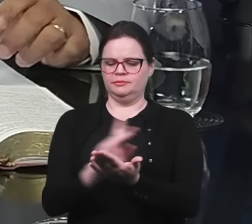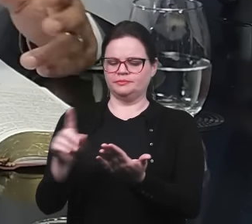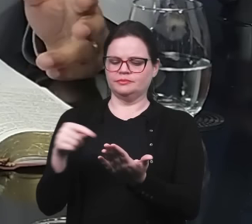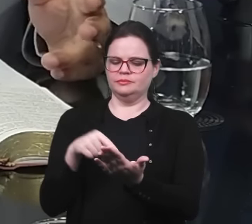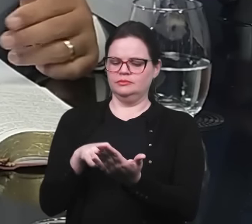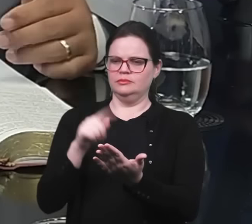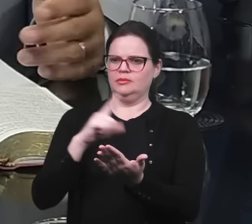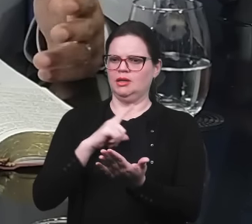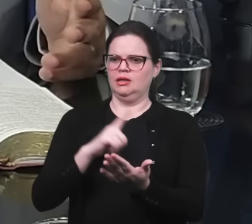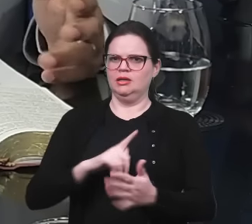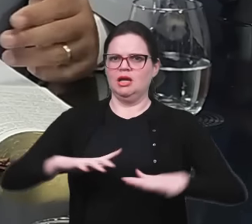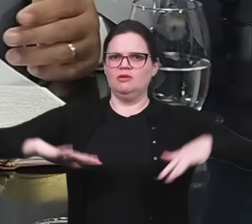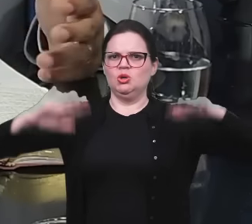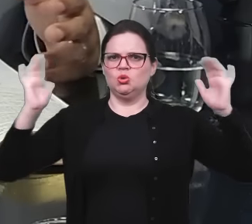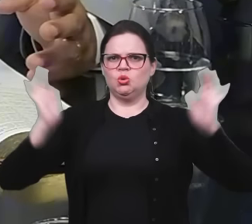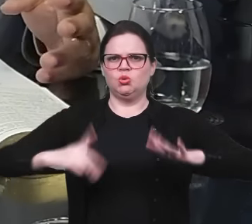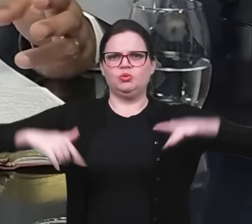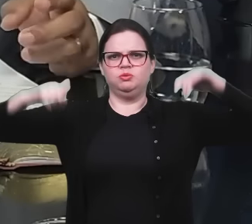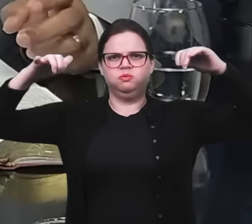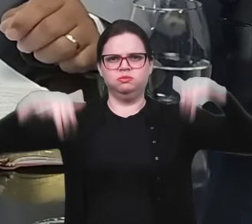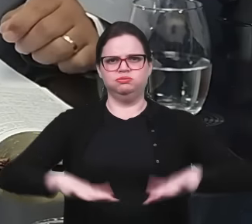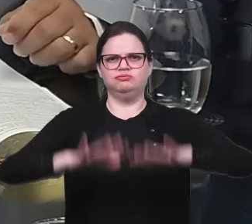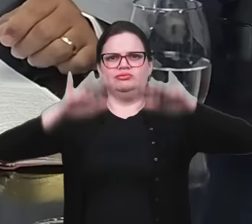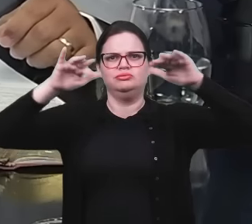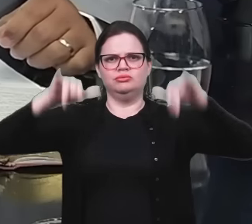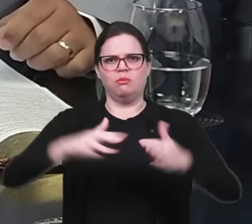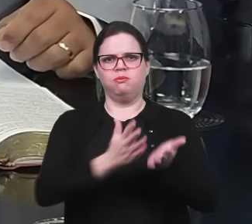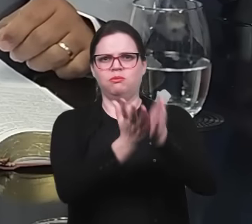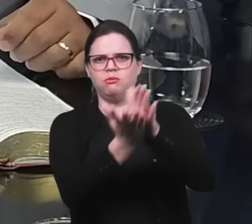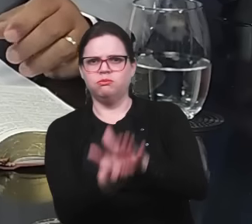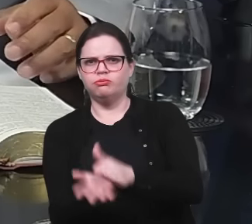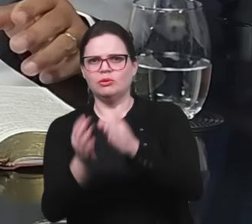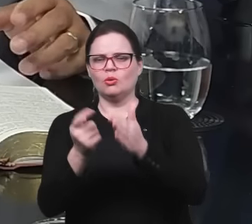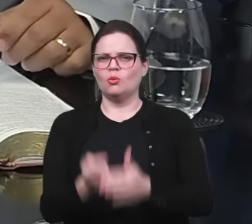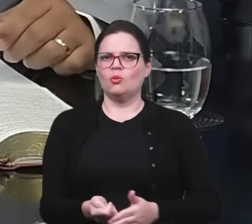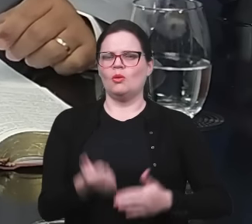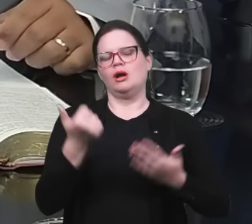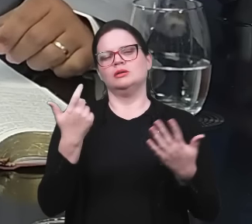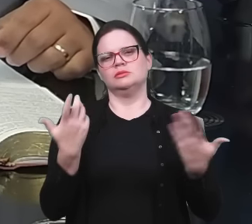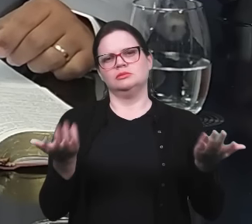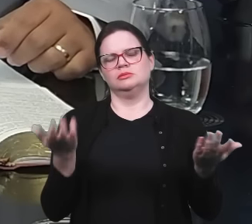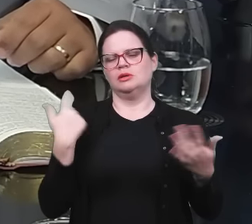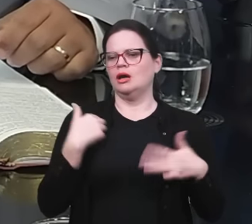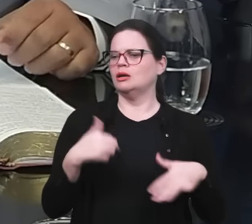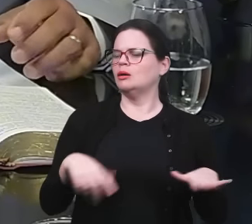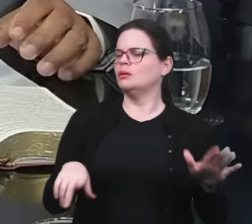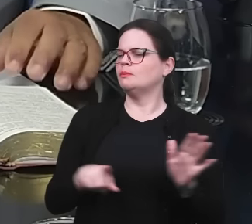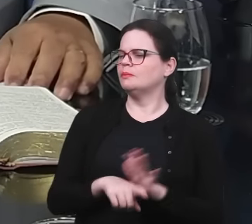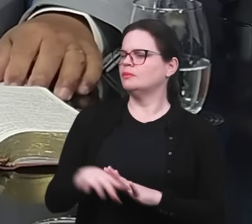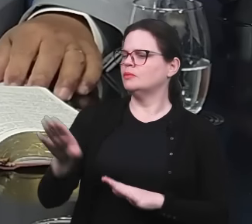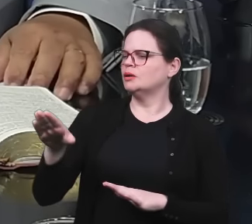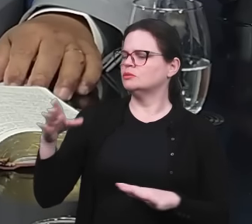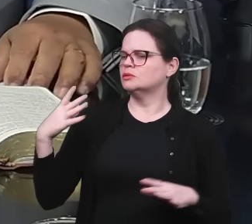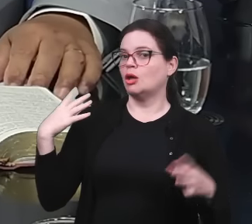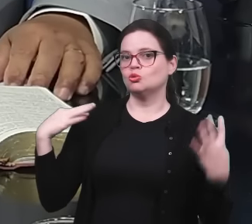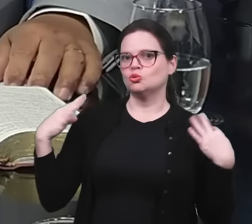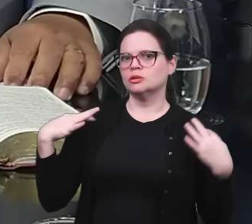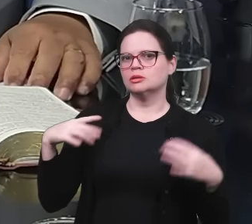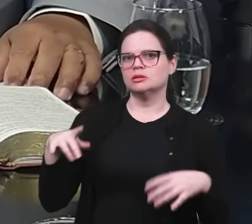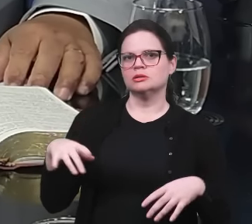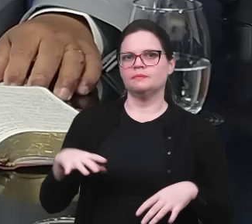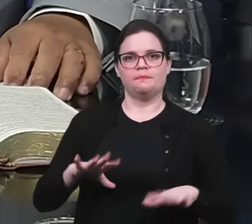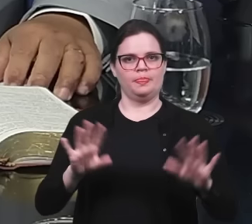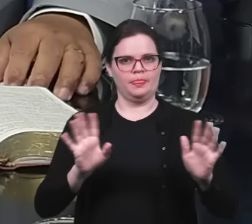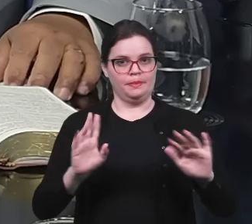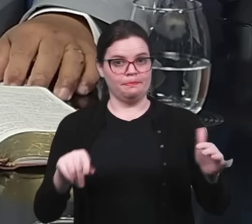que houve uma grande tempestade, o barco quase naufragou. Até perguntei ali para o guia turista, falei assim, não,